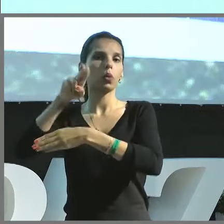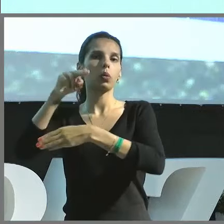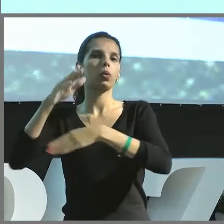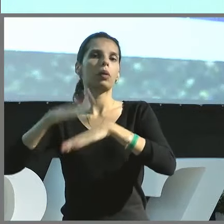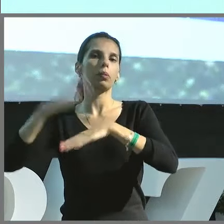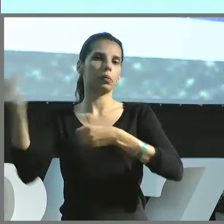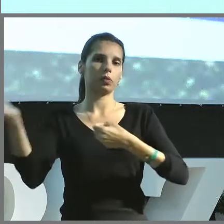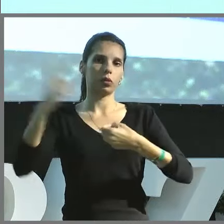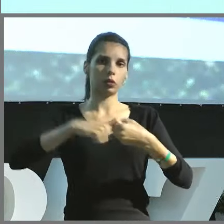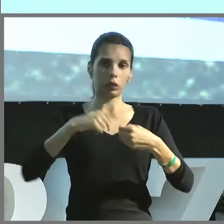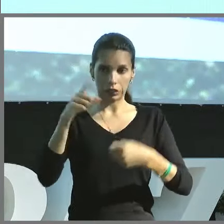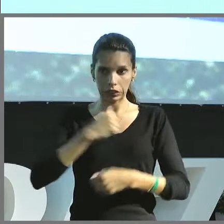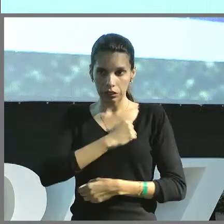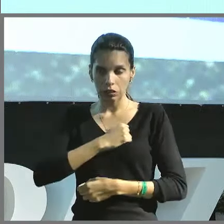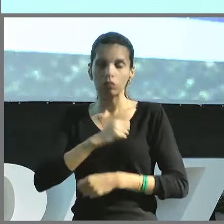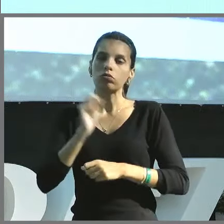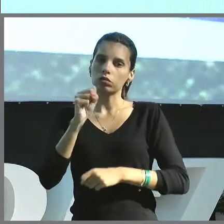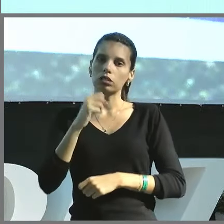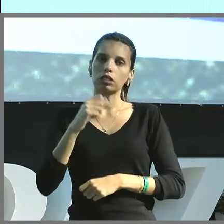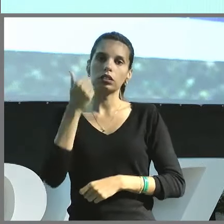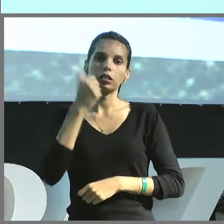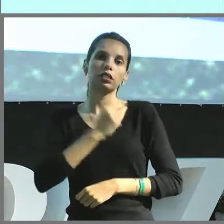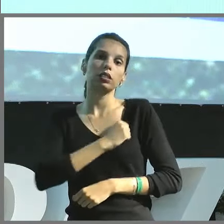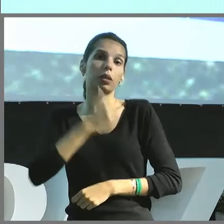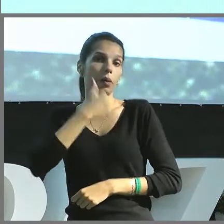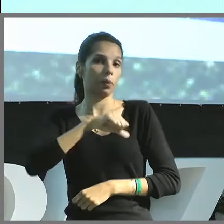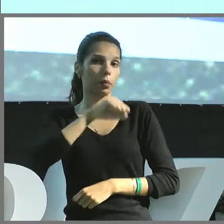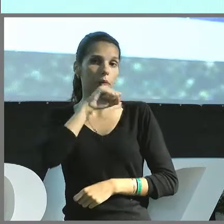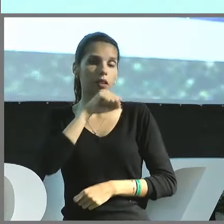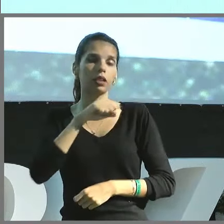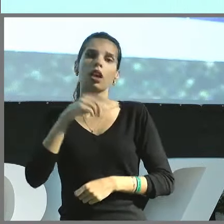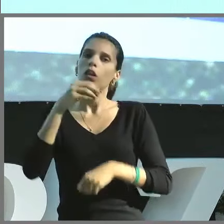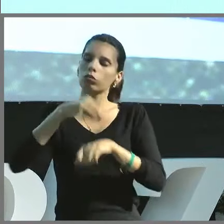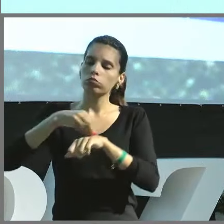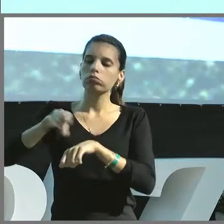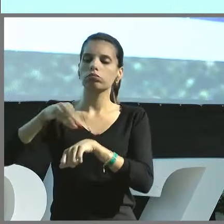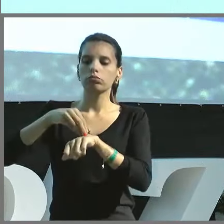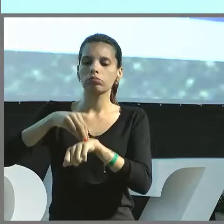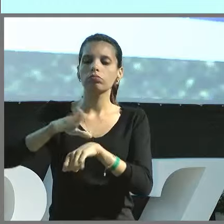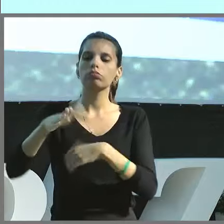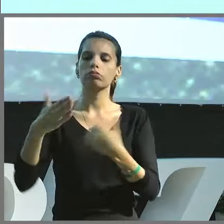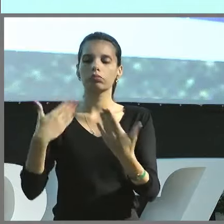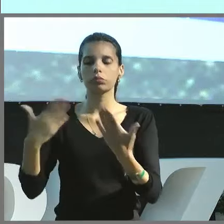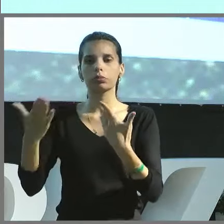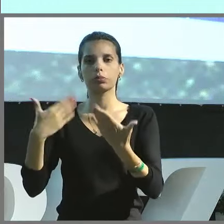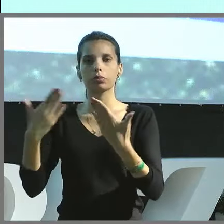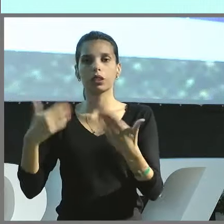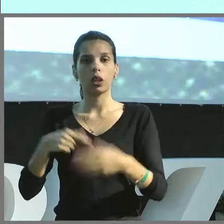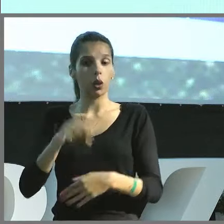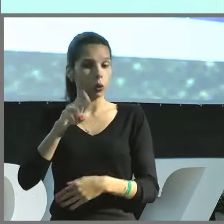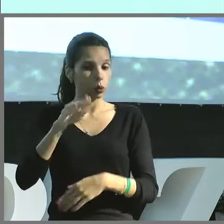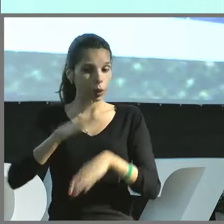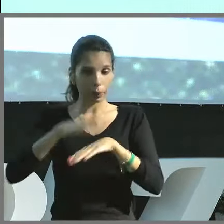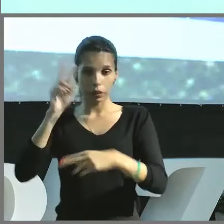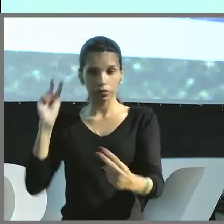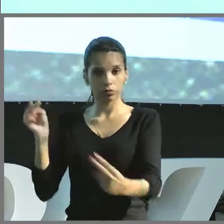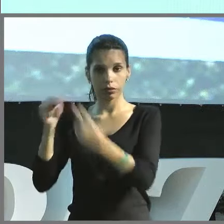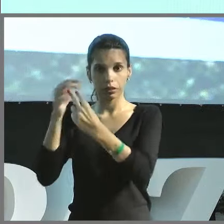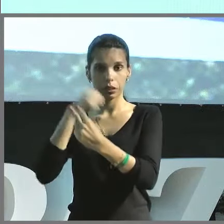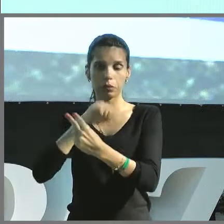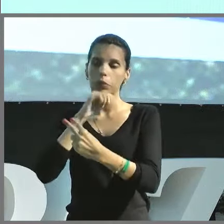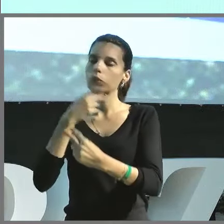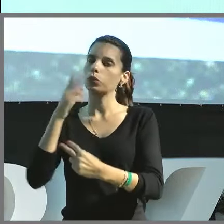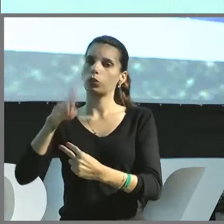de alguém? Eu disse: tem da minha mãe. E o diálogo foi caminhando nessa direção. E eu disse: nunca mais tu viste a tua mãe? Eu disse: nunca